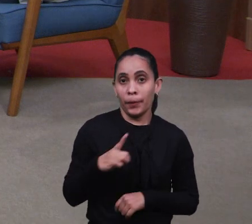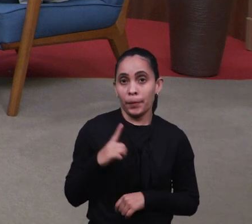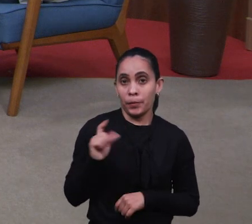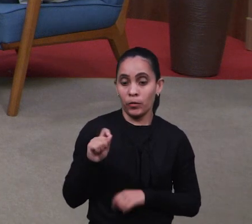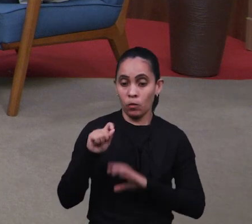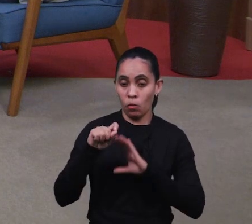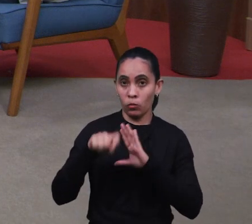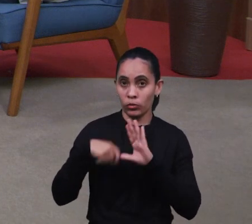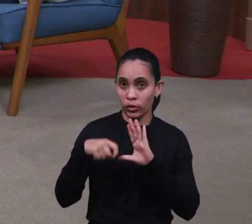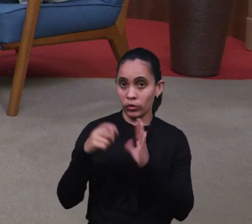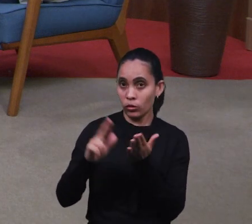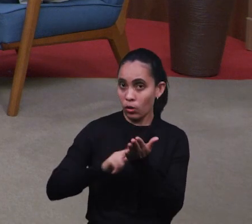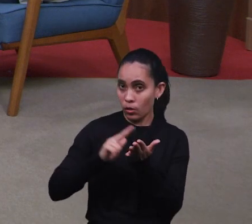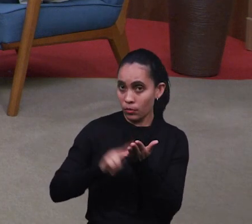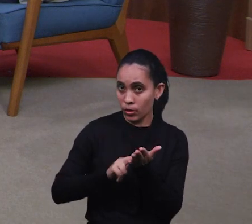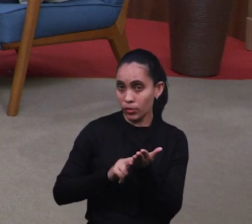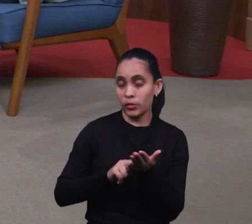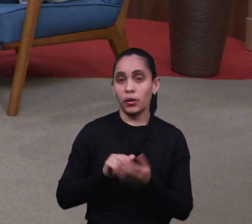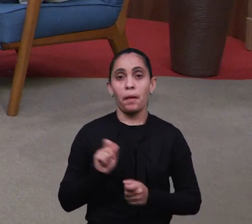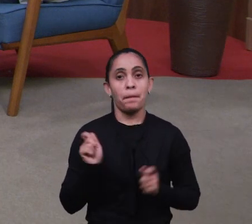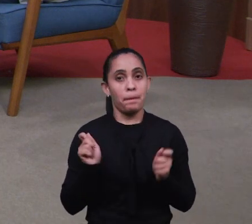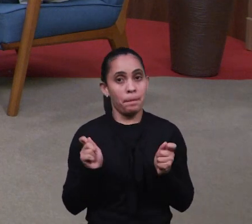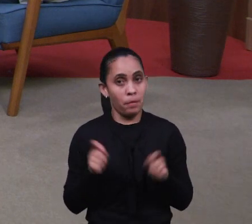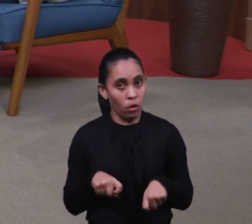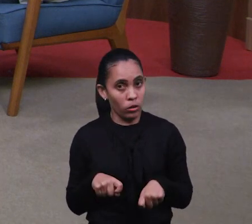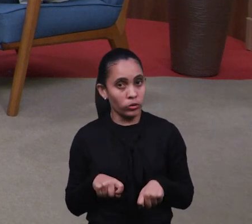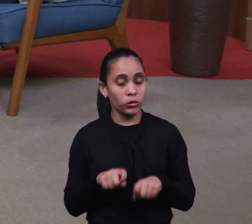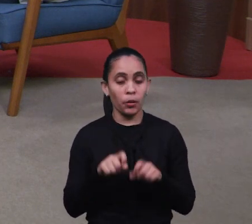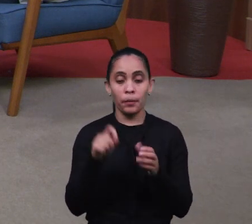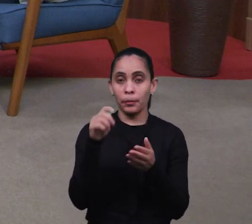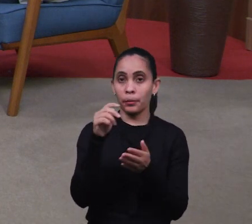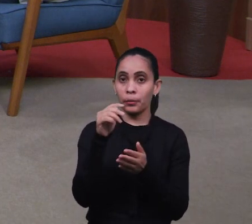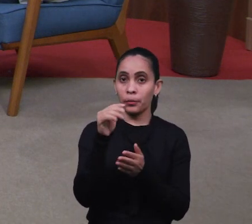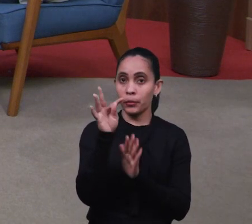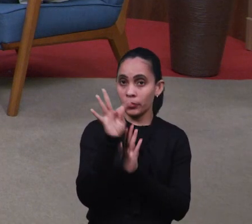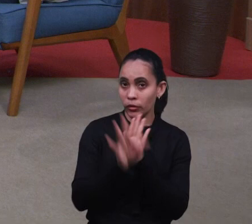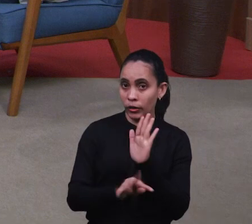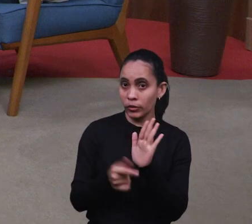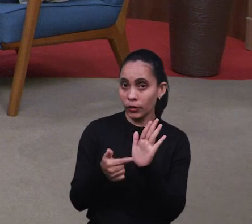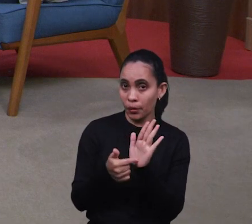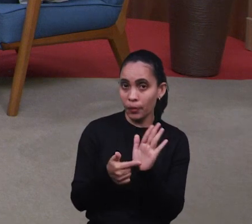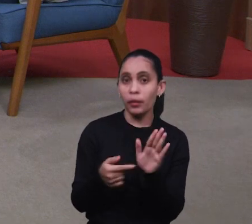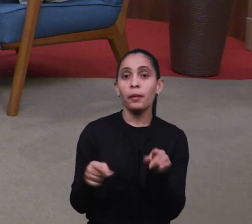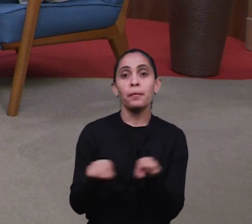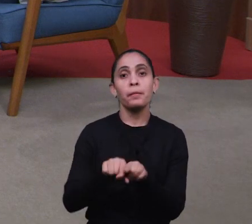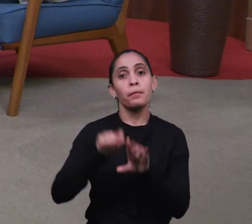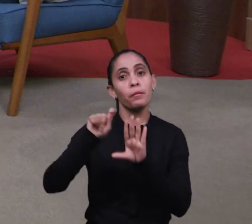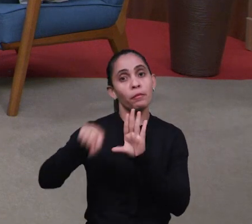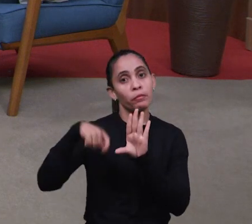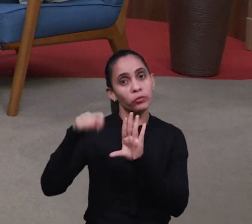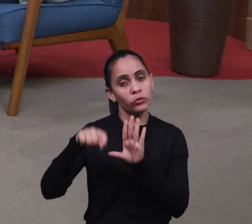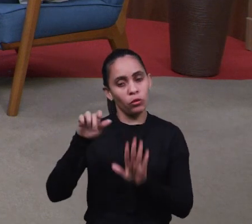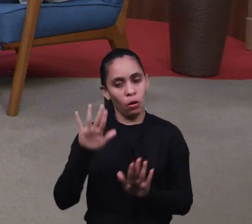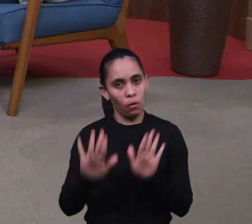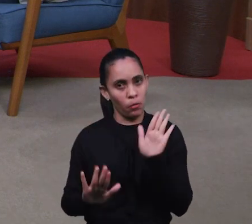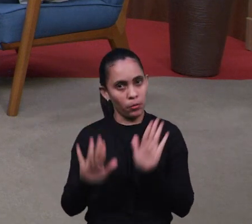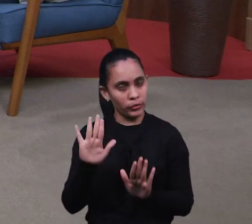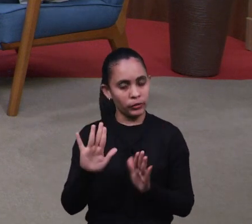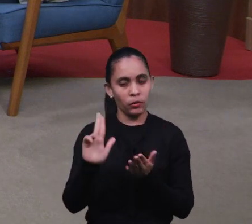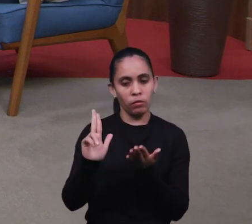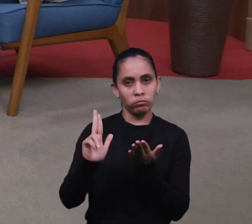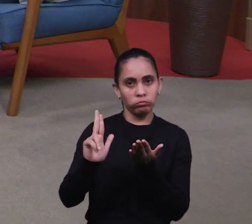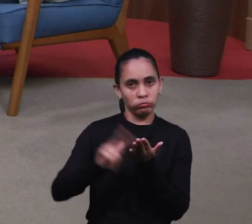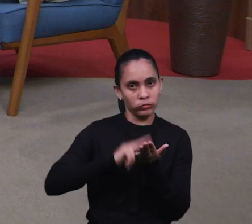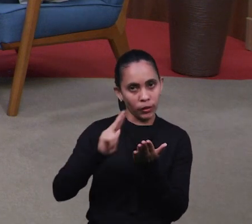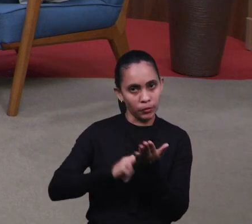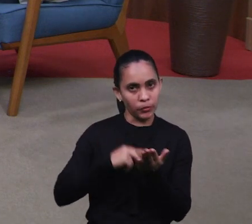detalhe, você pode mandar tanto por texto quanto em vídeo. Vamos trazer aqui algumas dessas que nos foram enviadas nos dois modelos para